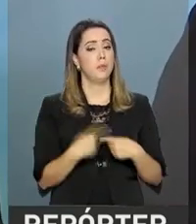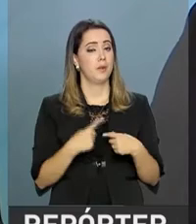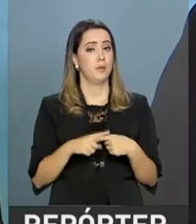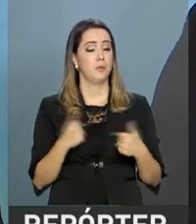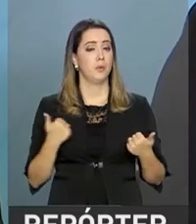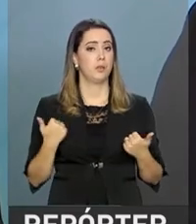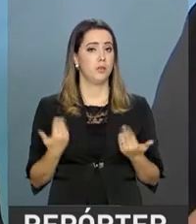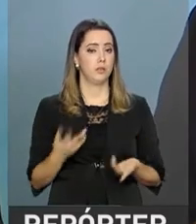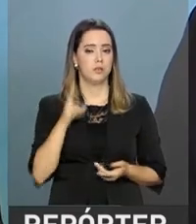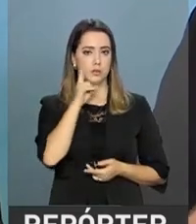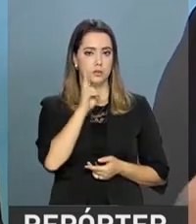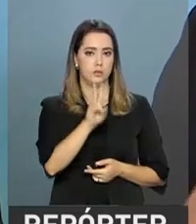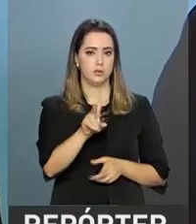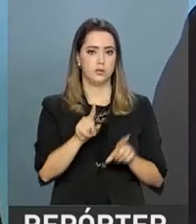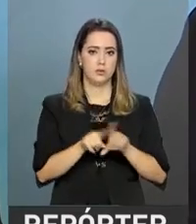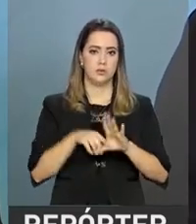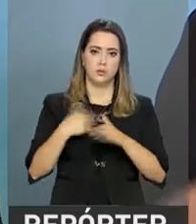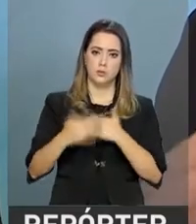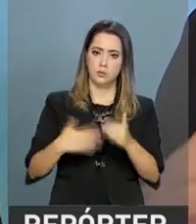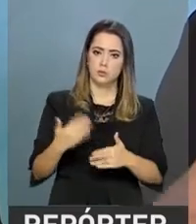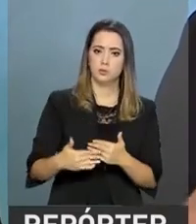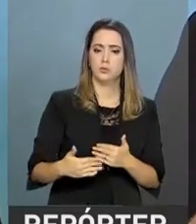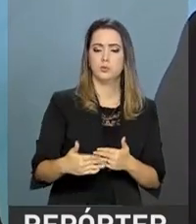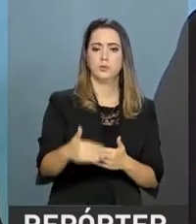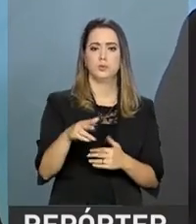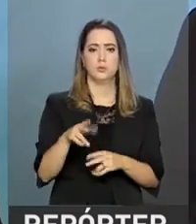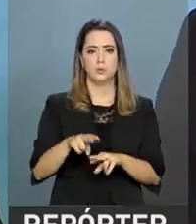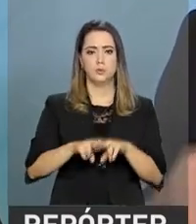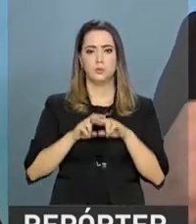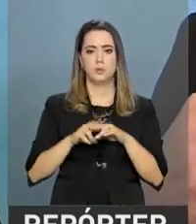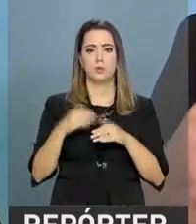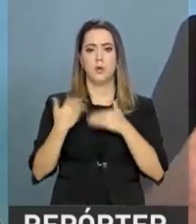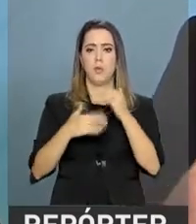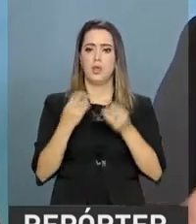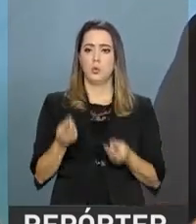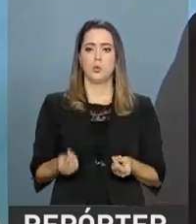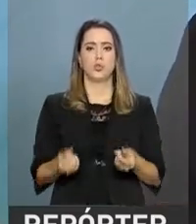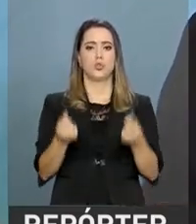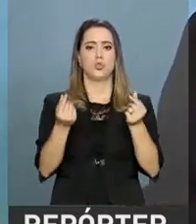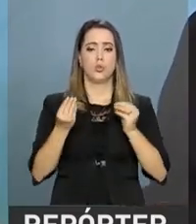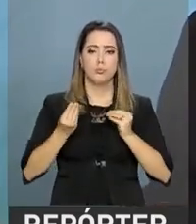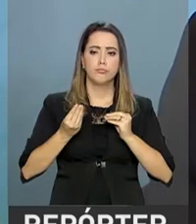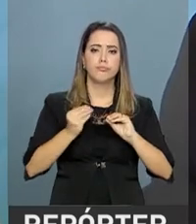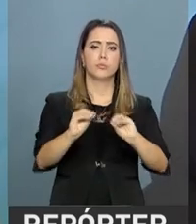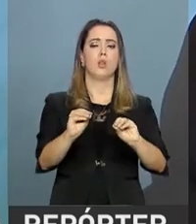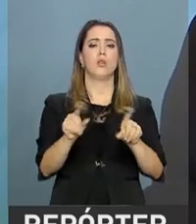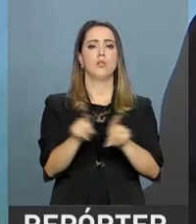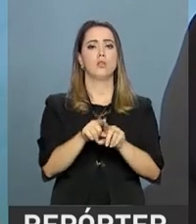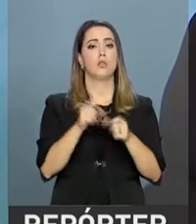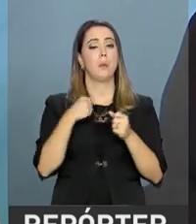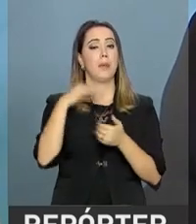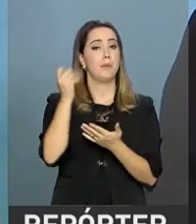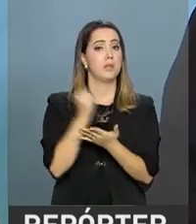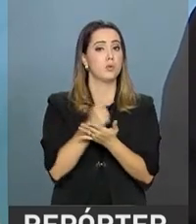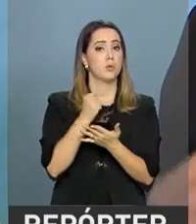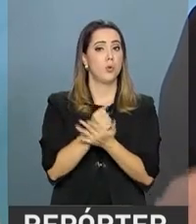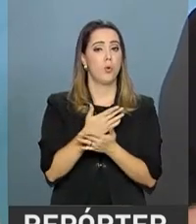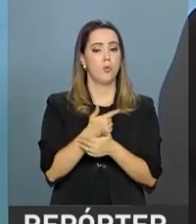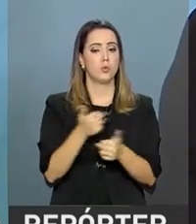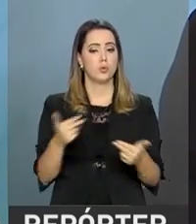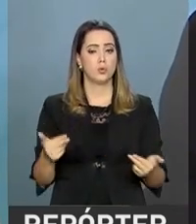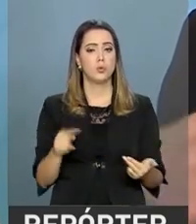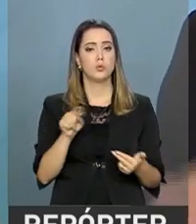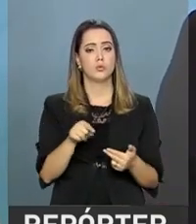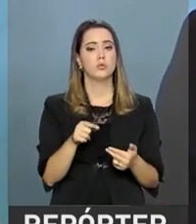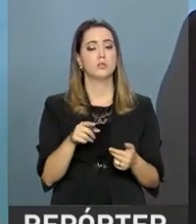ao fato de que isso está sendo sustentada por aumento de investimentos e aumento de consumo e duráveis e